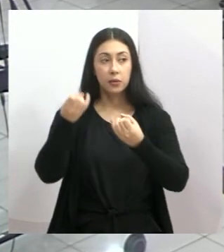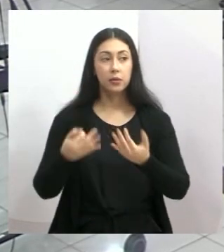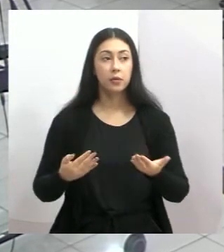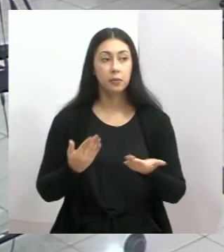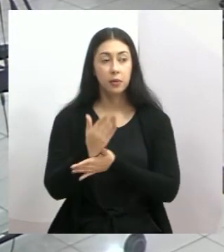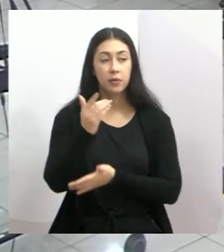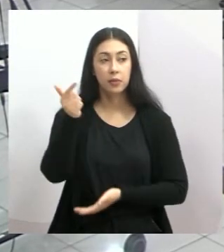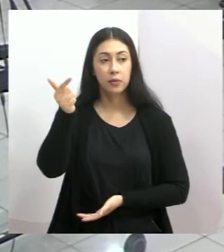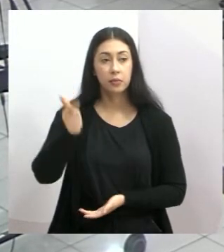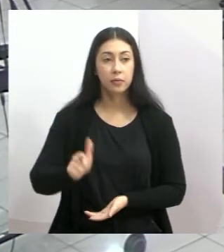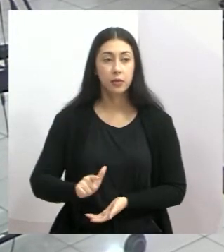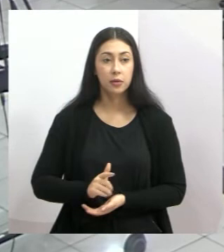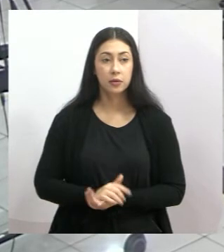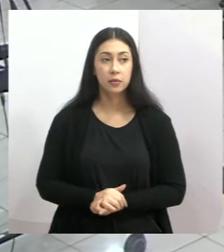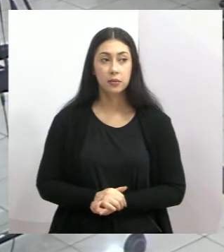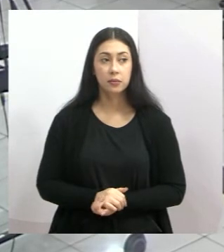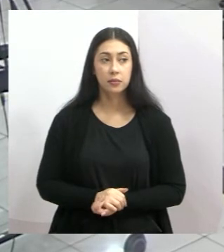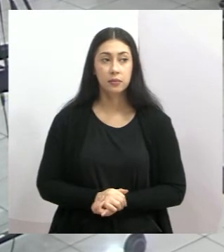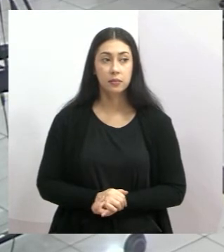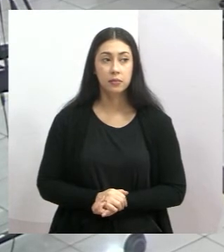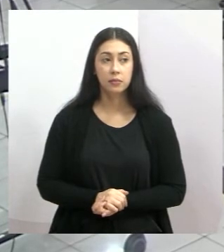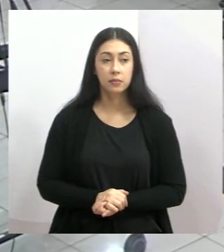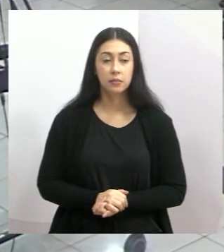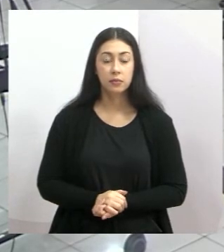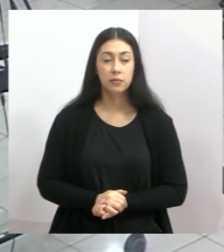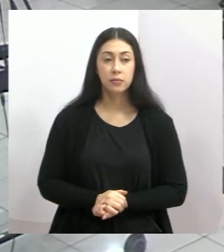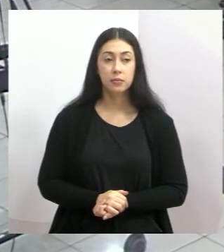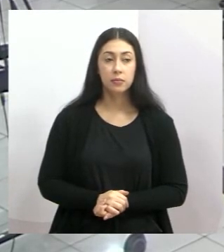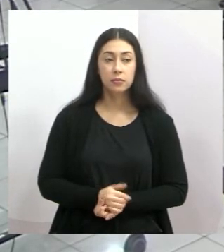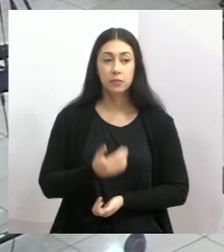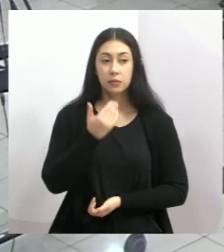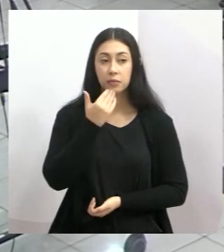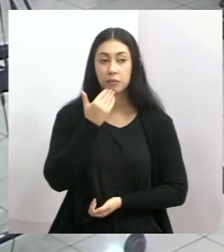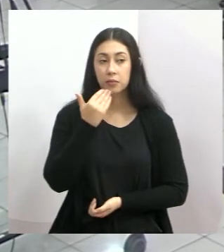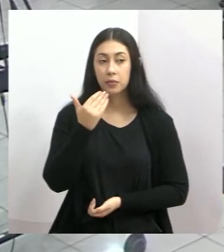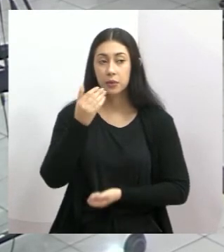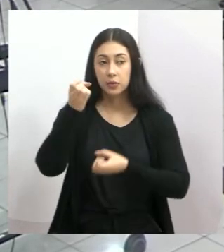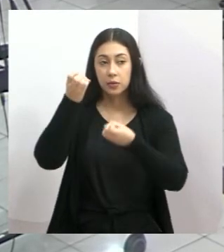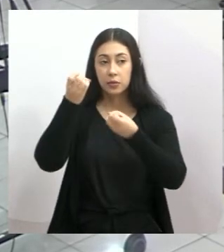informação aprovado o próximo pedido informação pedido